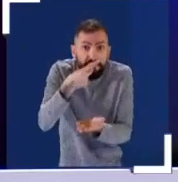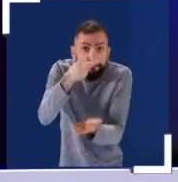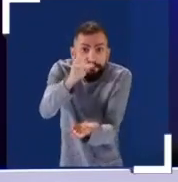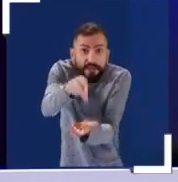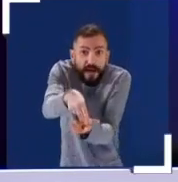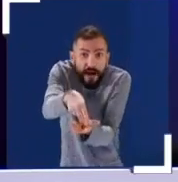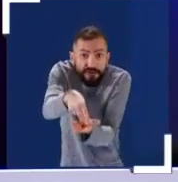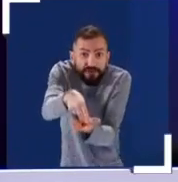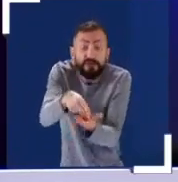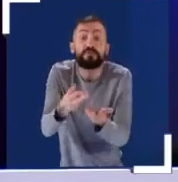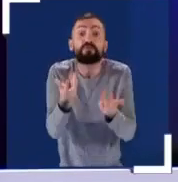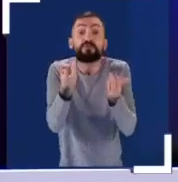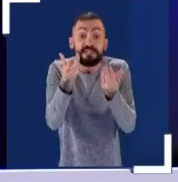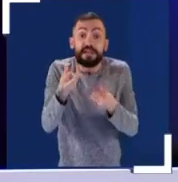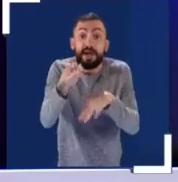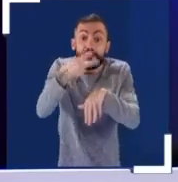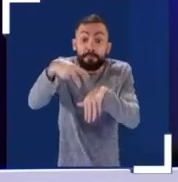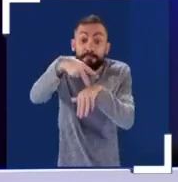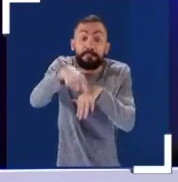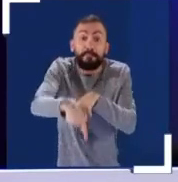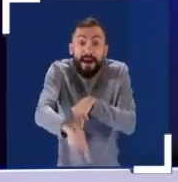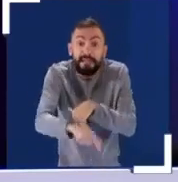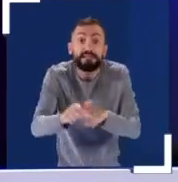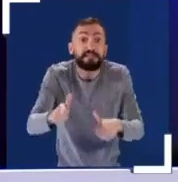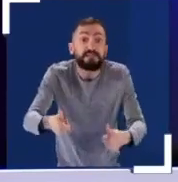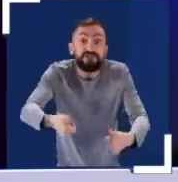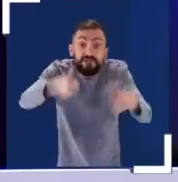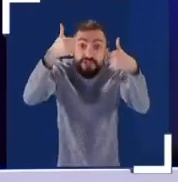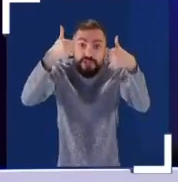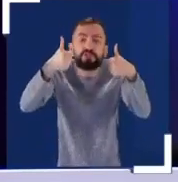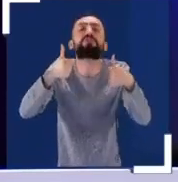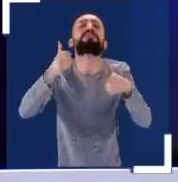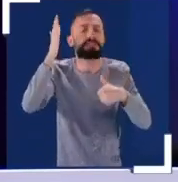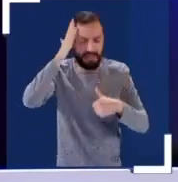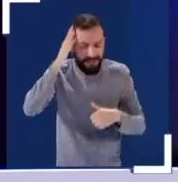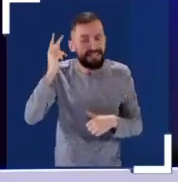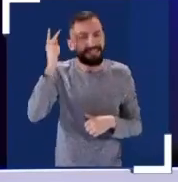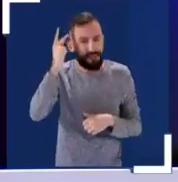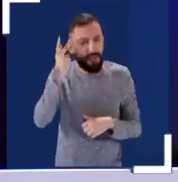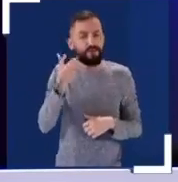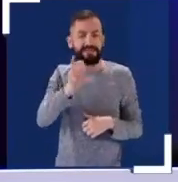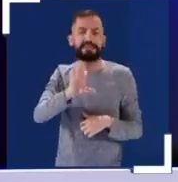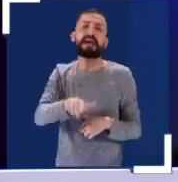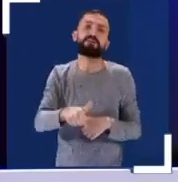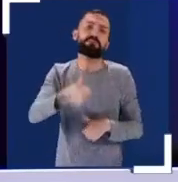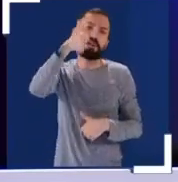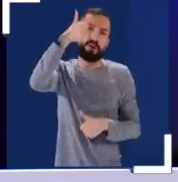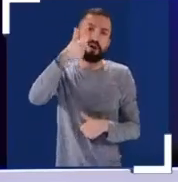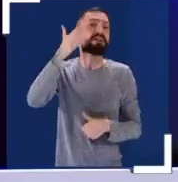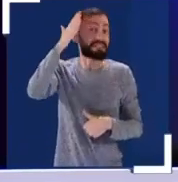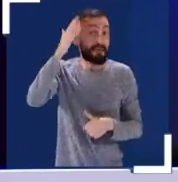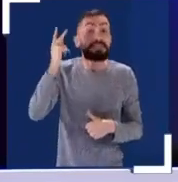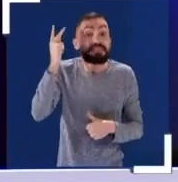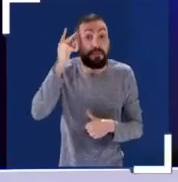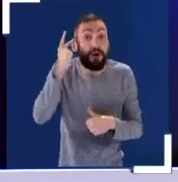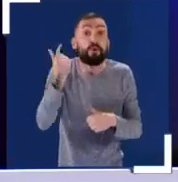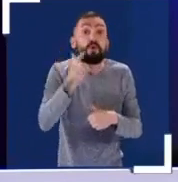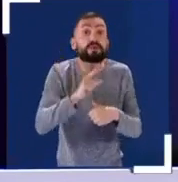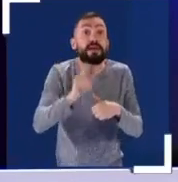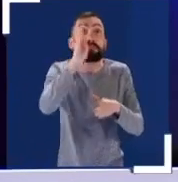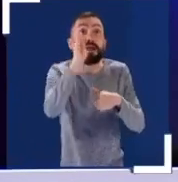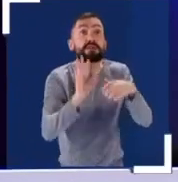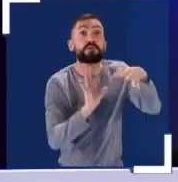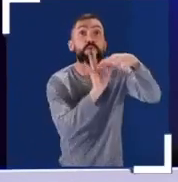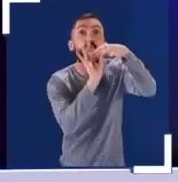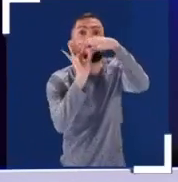quer um país digno, você sabe que nós dependemos de São Paulo. São Paulo pode unir o Brasil. São Paulo já fez isso